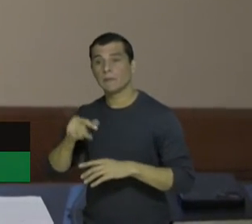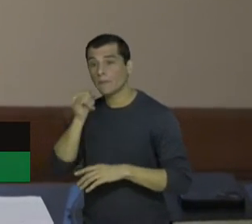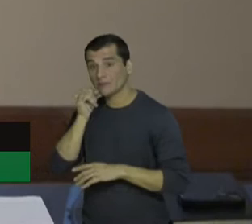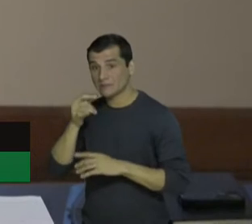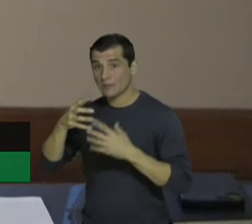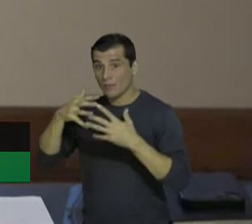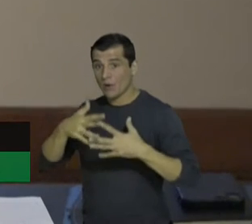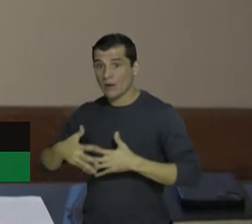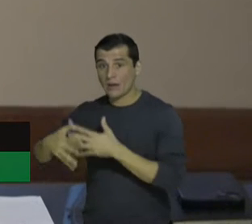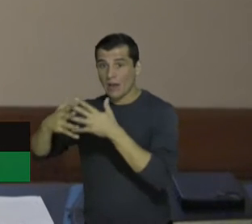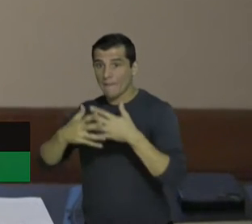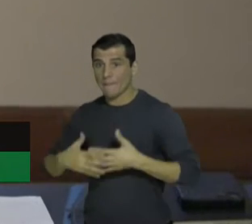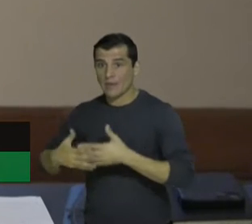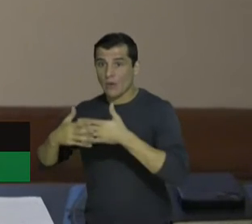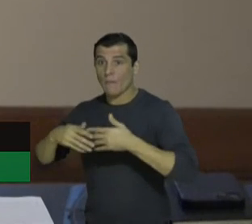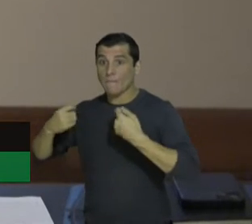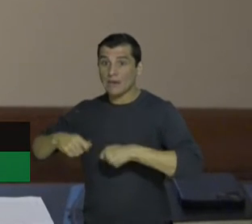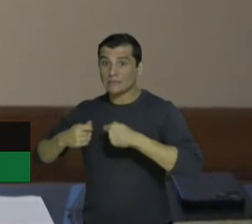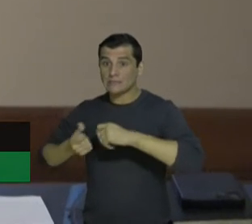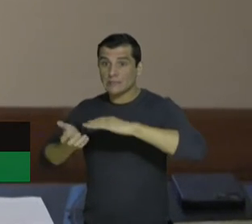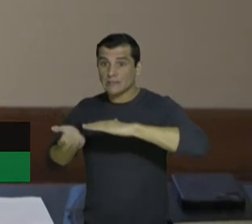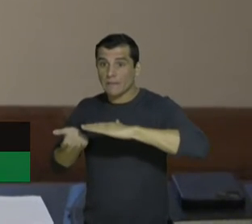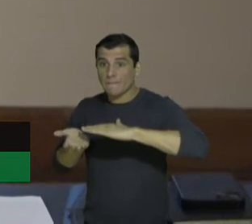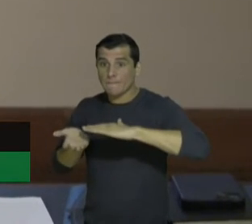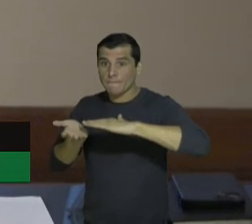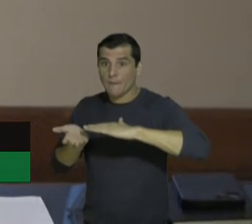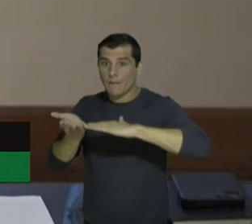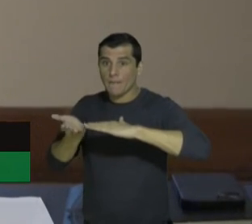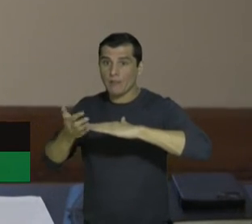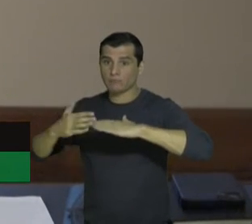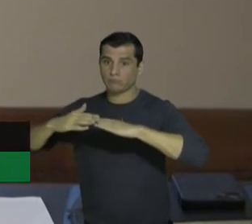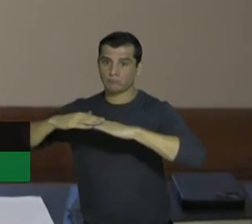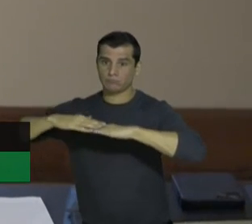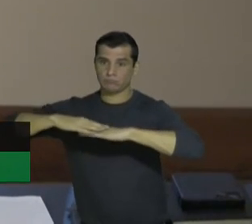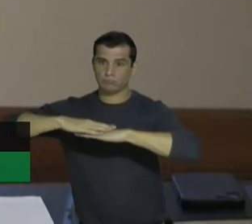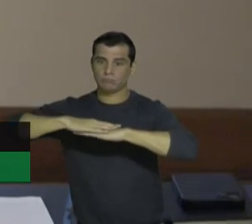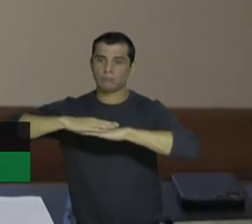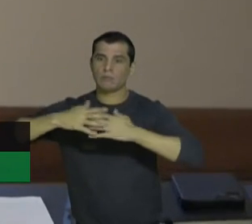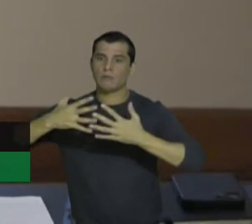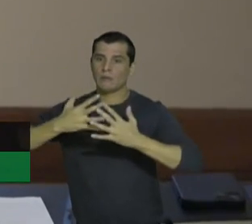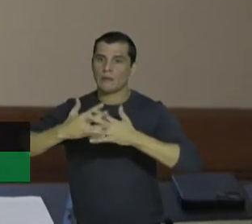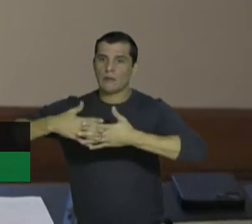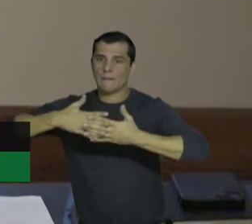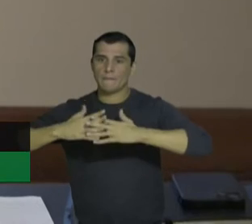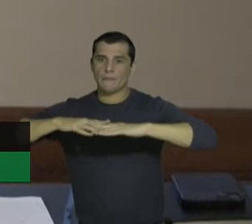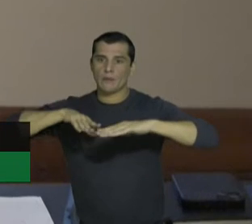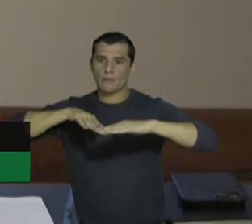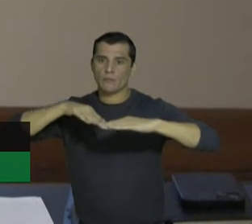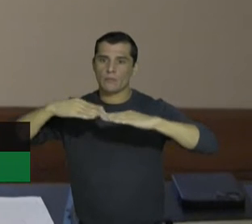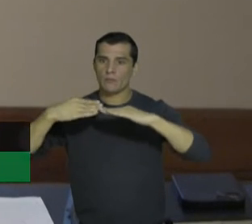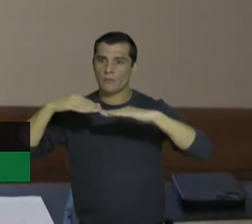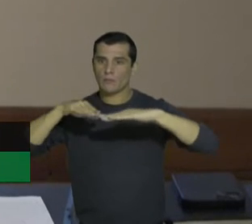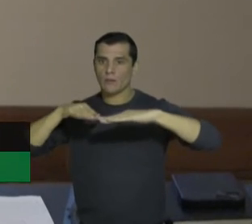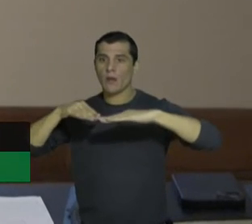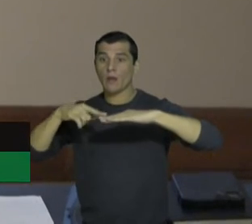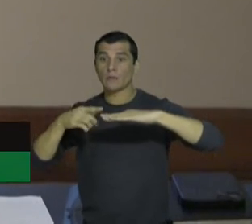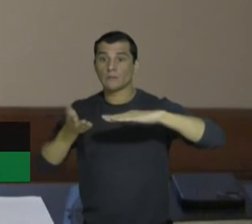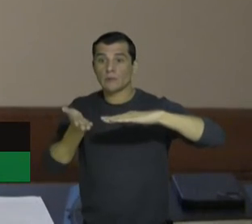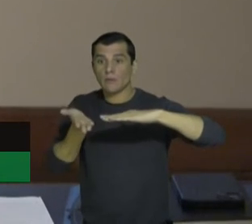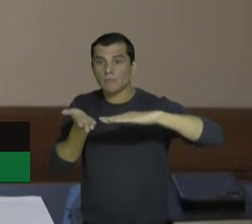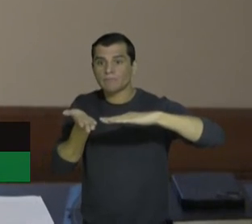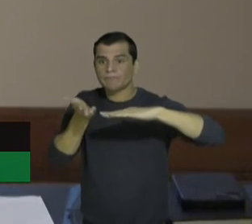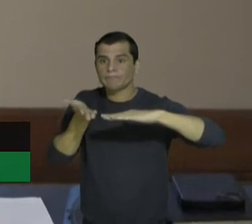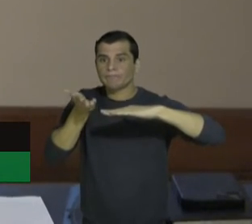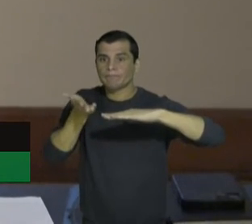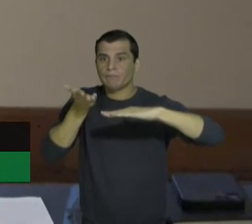novos produzidos no Brasil e na América do Sul eh produzimos um sem número de equipamentos mais de